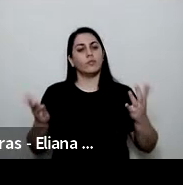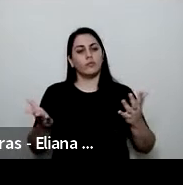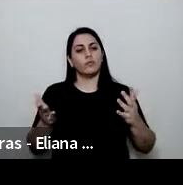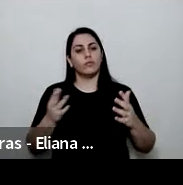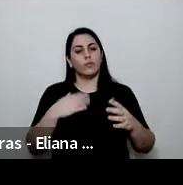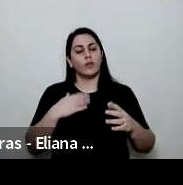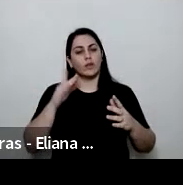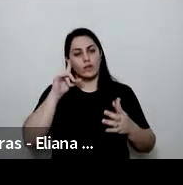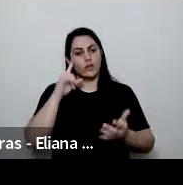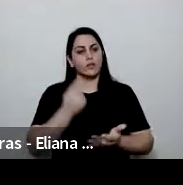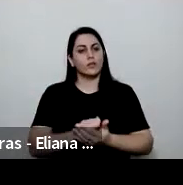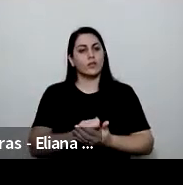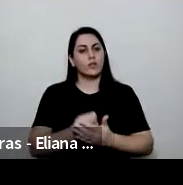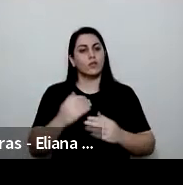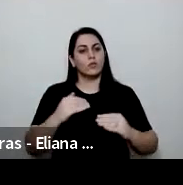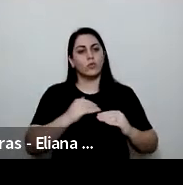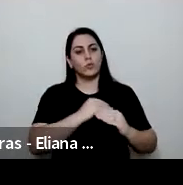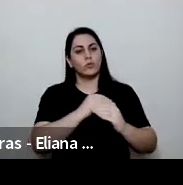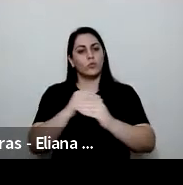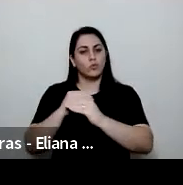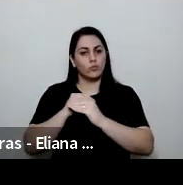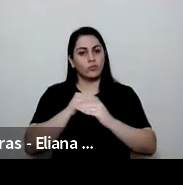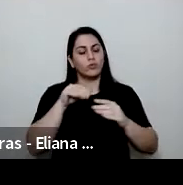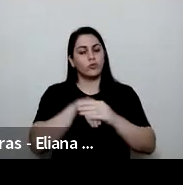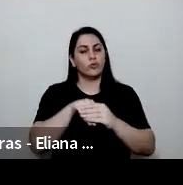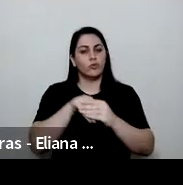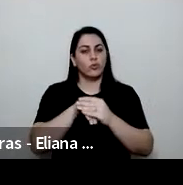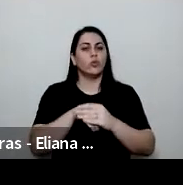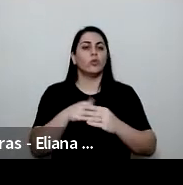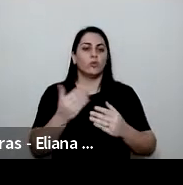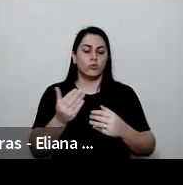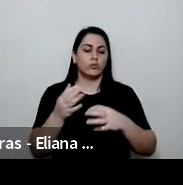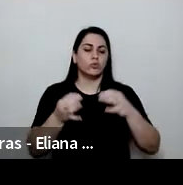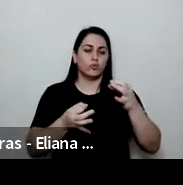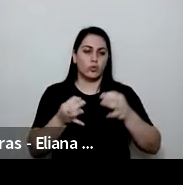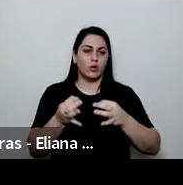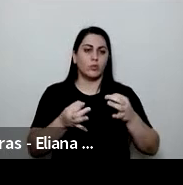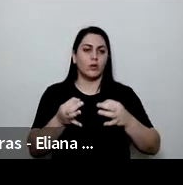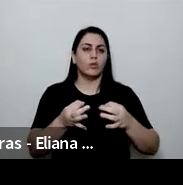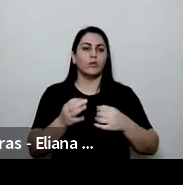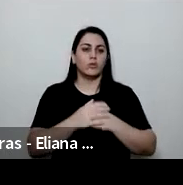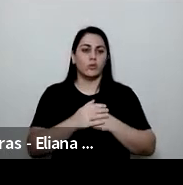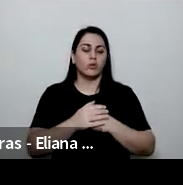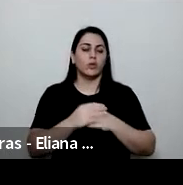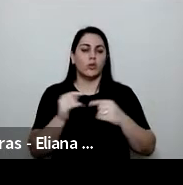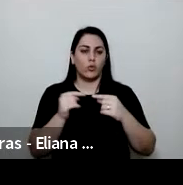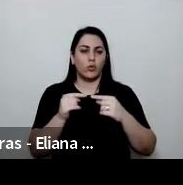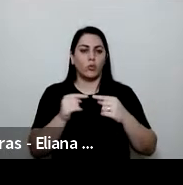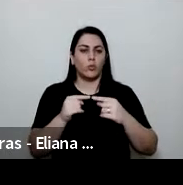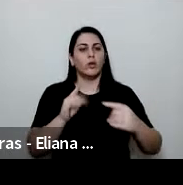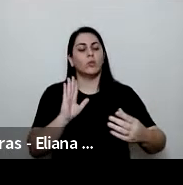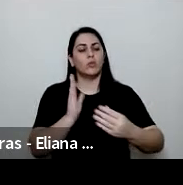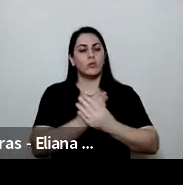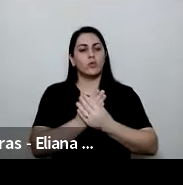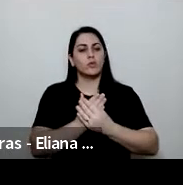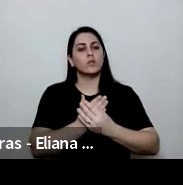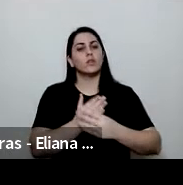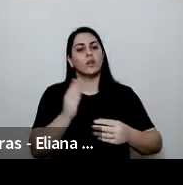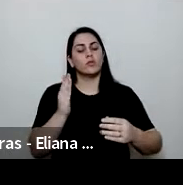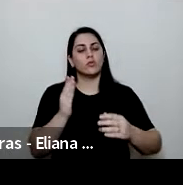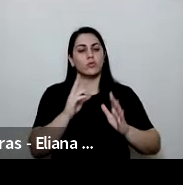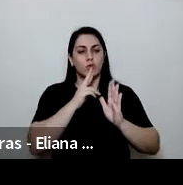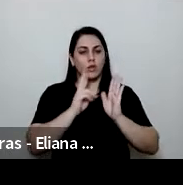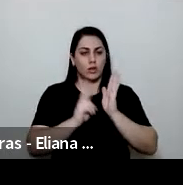resultado por um por unanimidade de votos da corte julgou procedente a representação nos termos do voto do relator